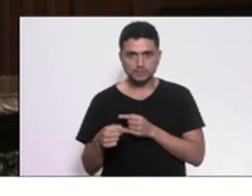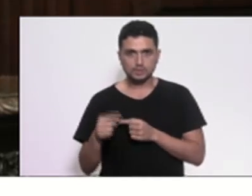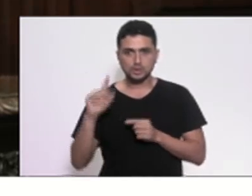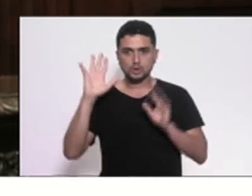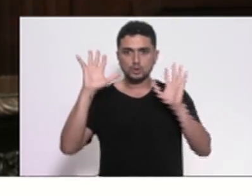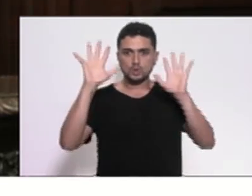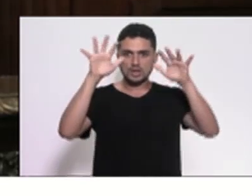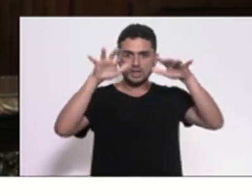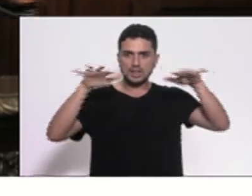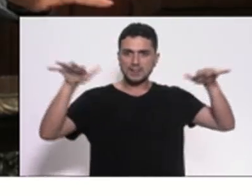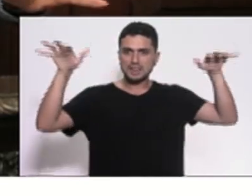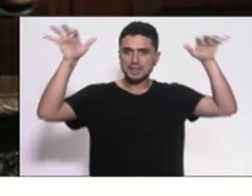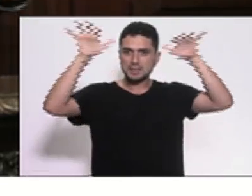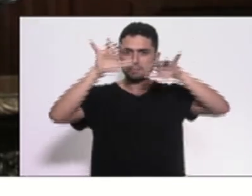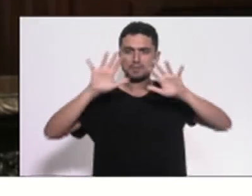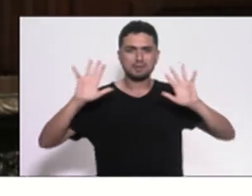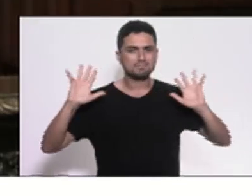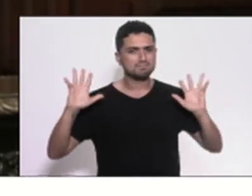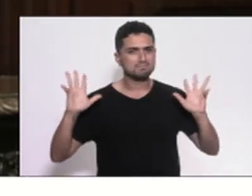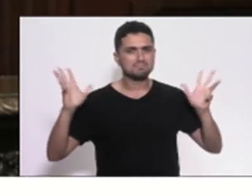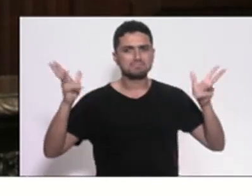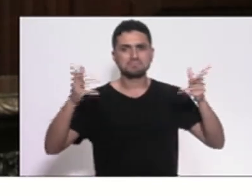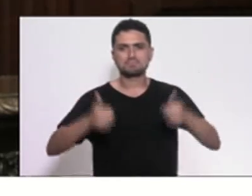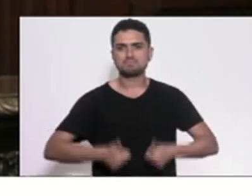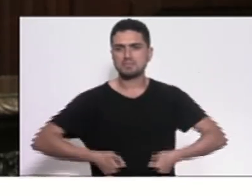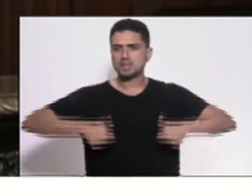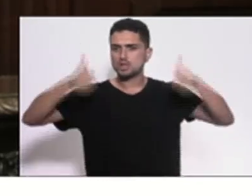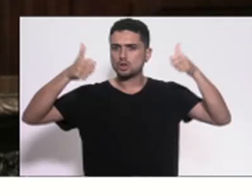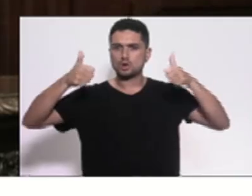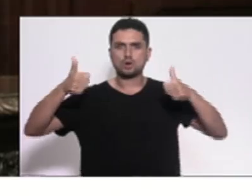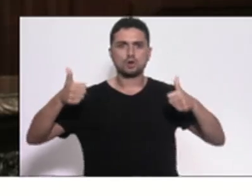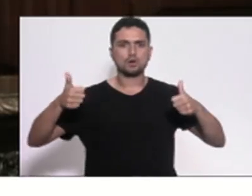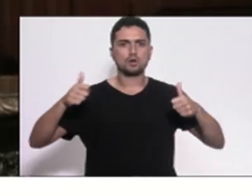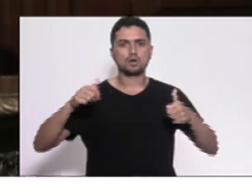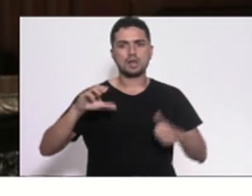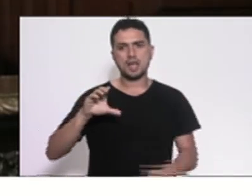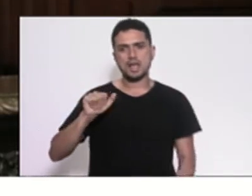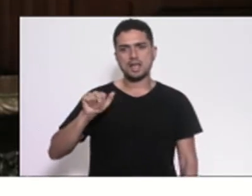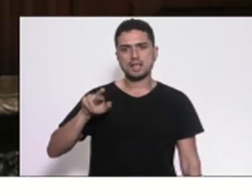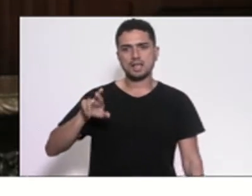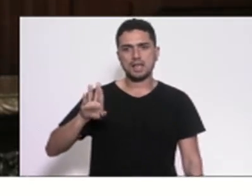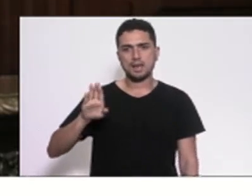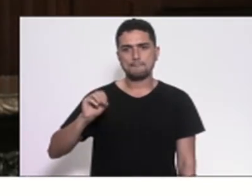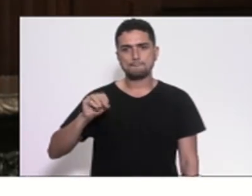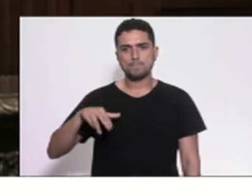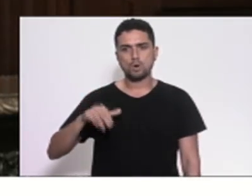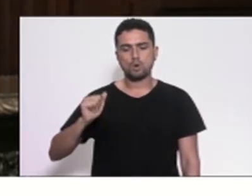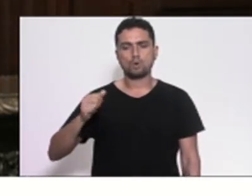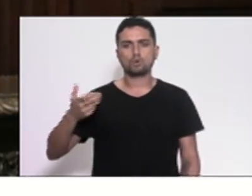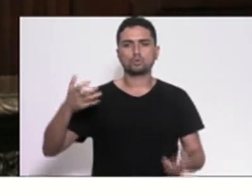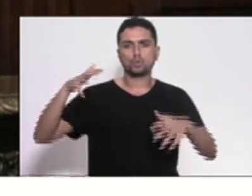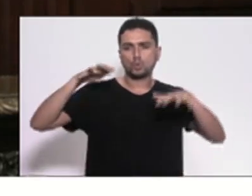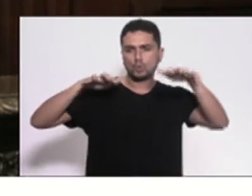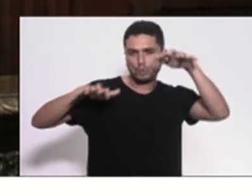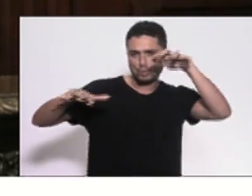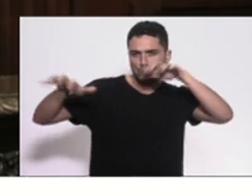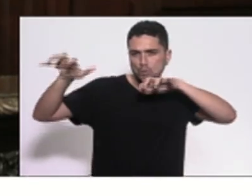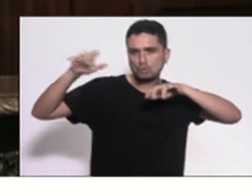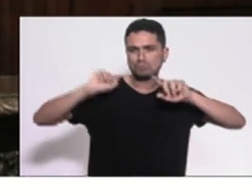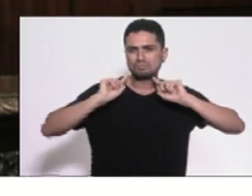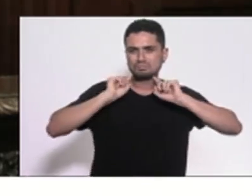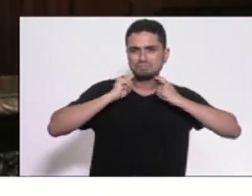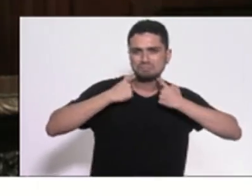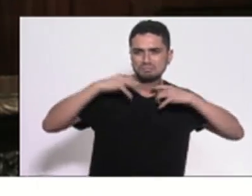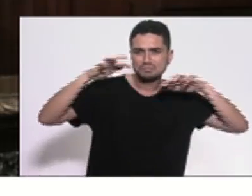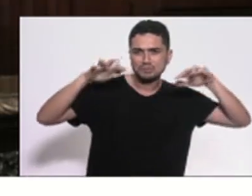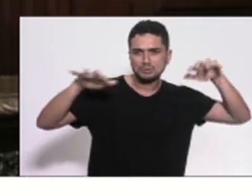ia ser fantástica, né? A emissão de carbono seria muito